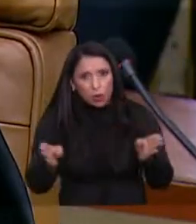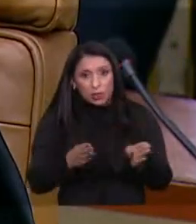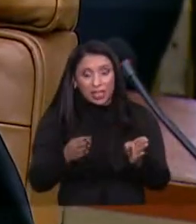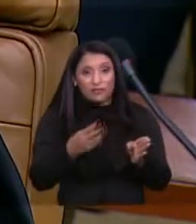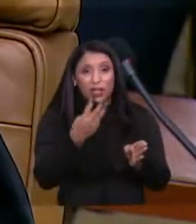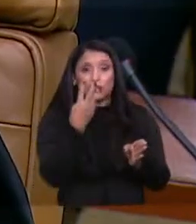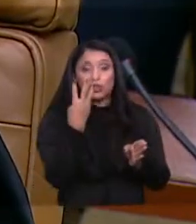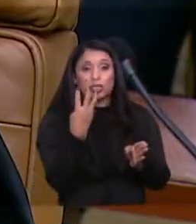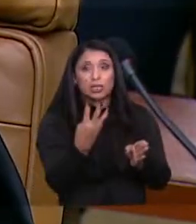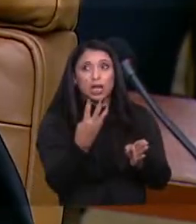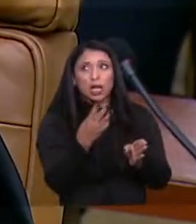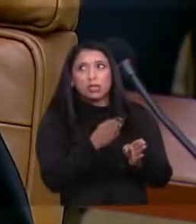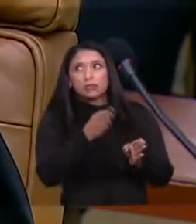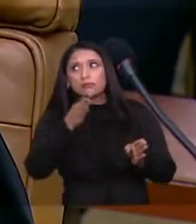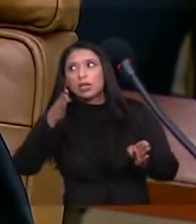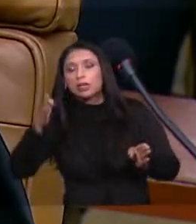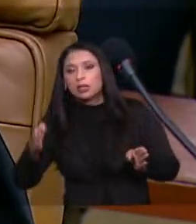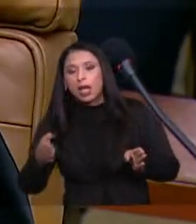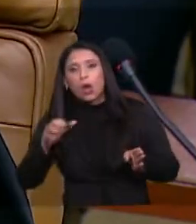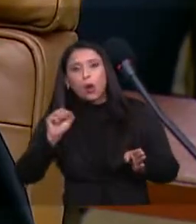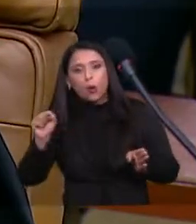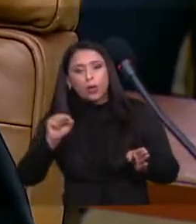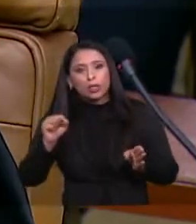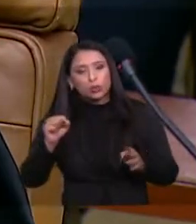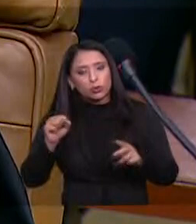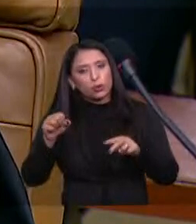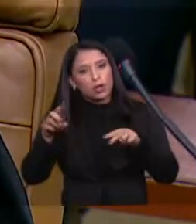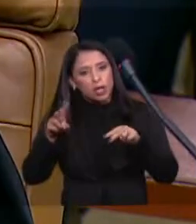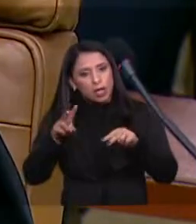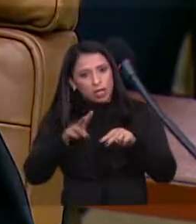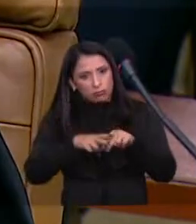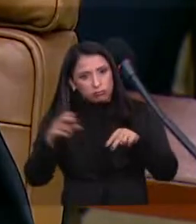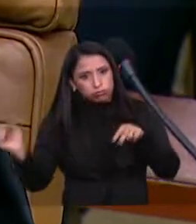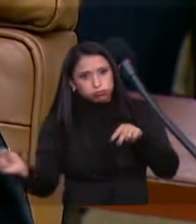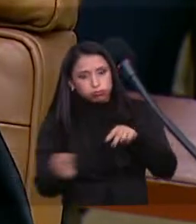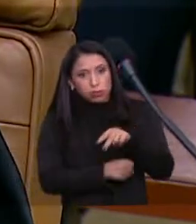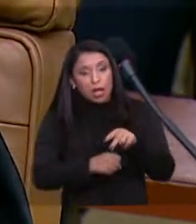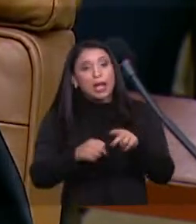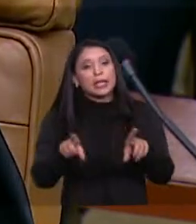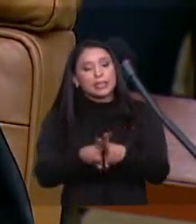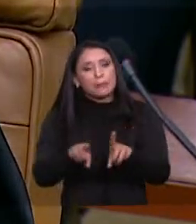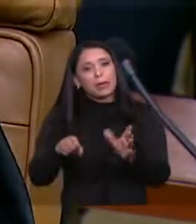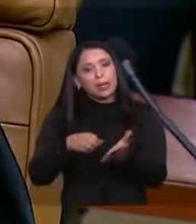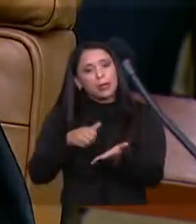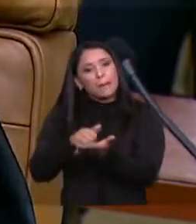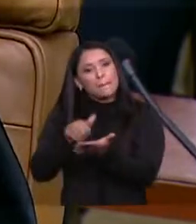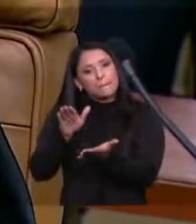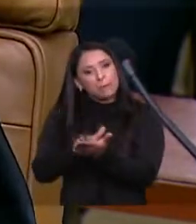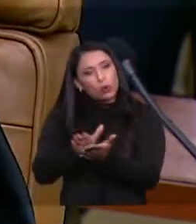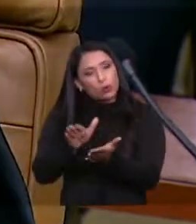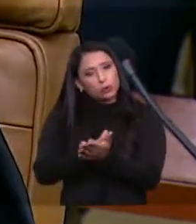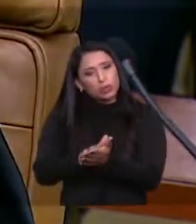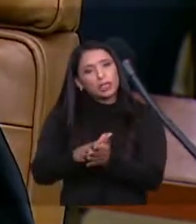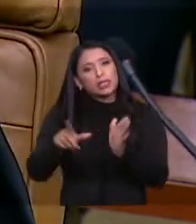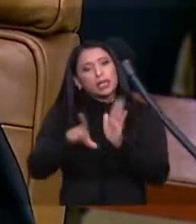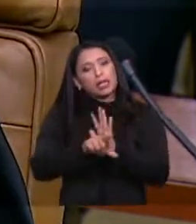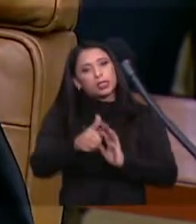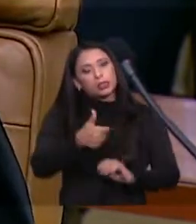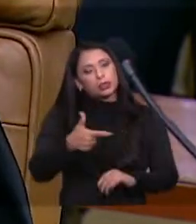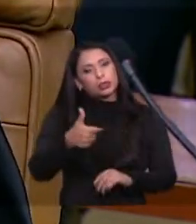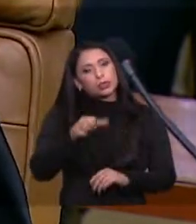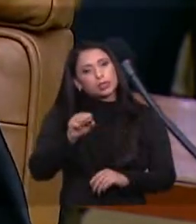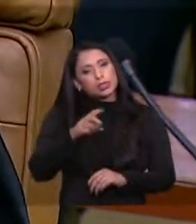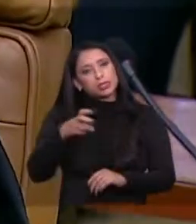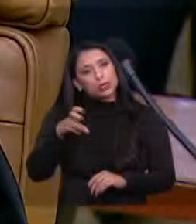de três a oito anos de reclusão e multa nos termos do caput do artigo 2º da Lei 12.850